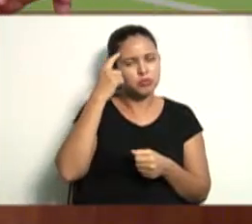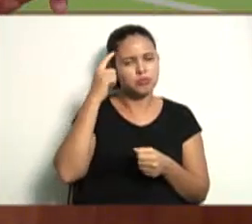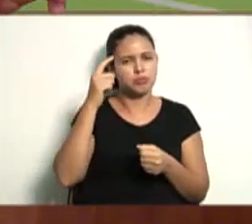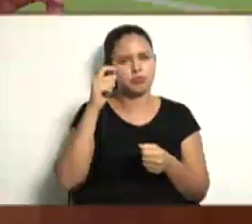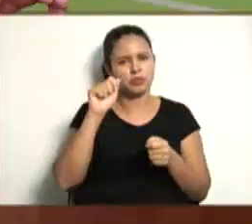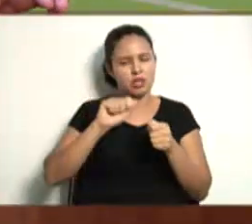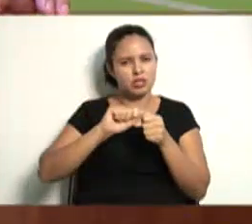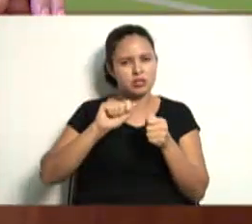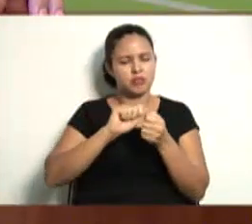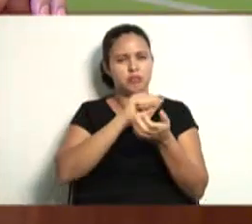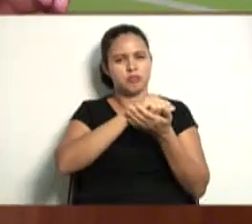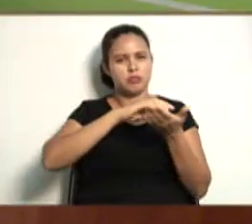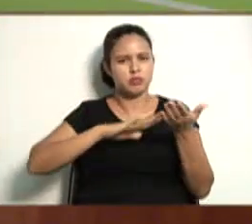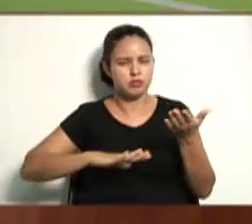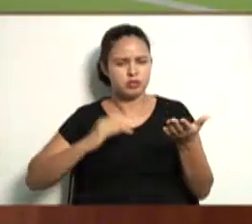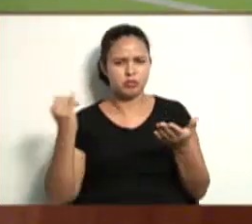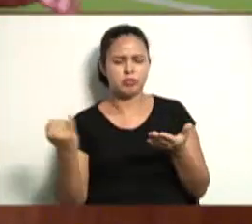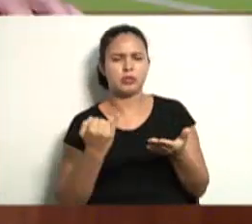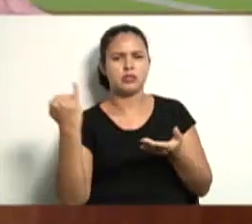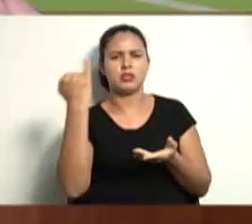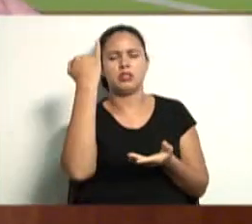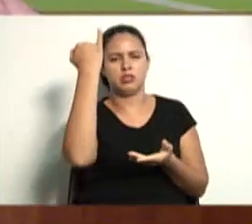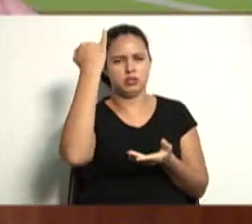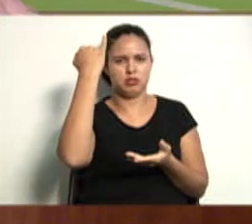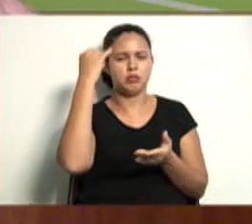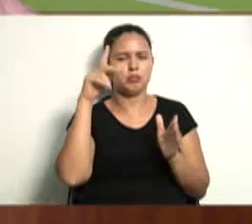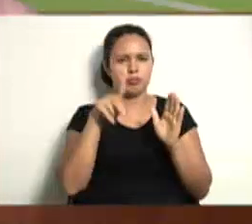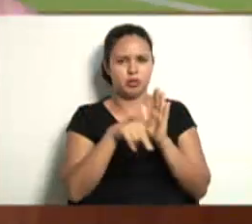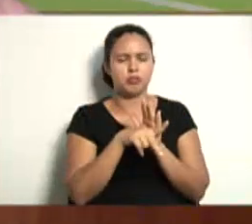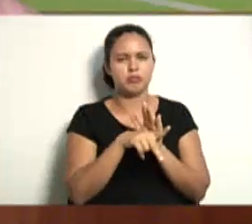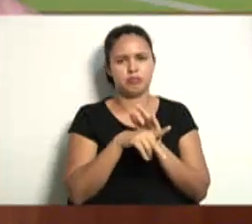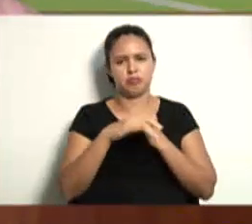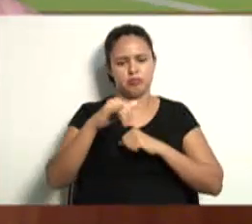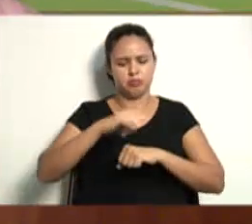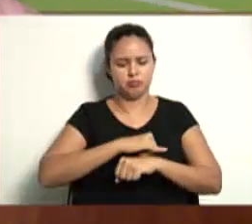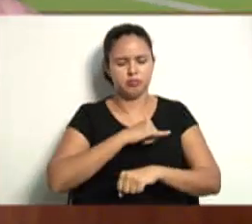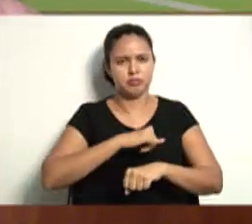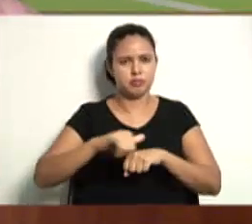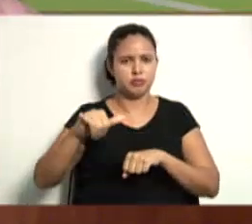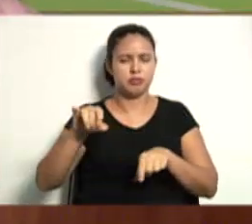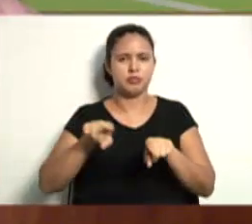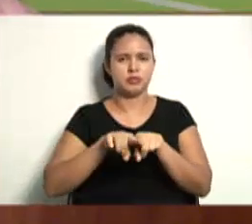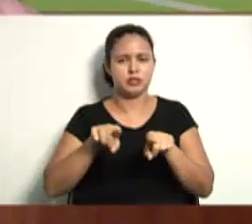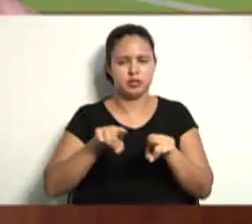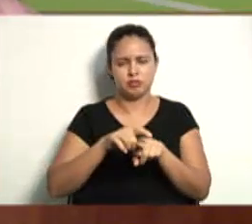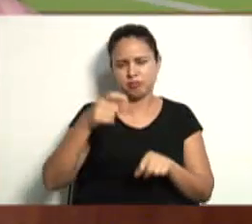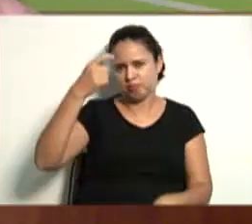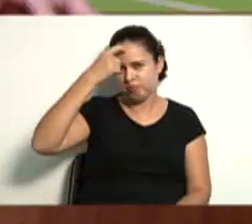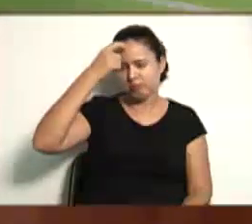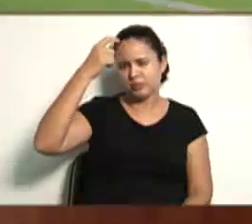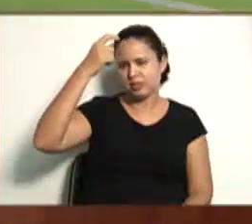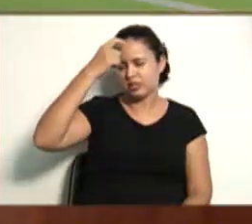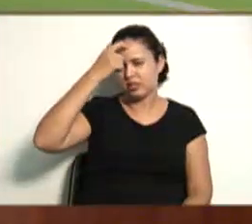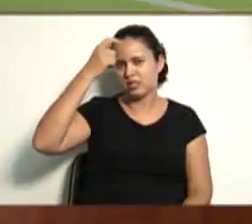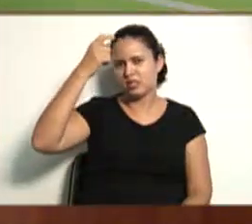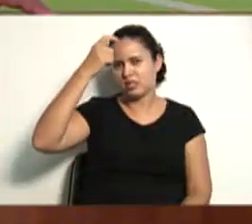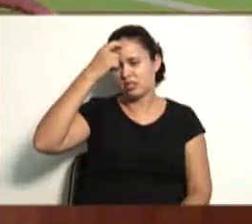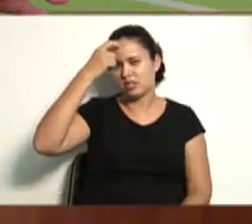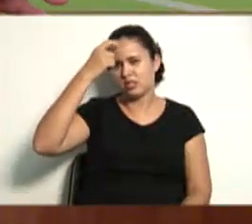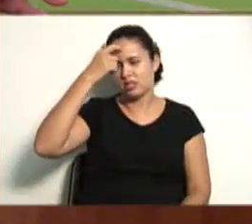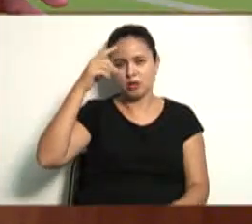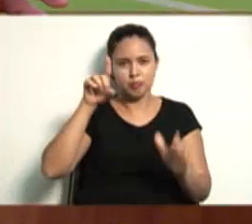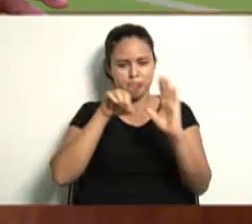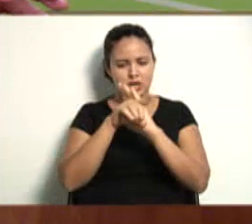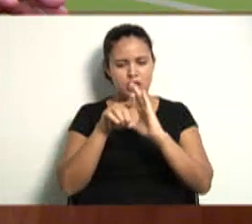trabalhos muito importantes, que mexem muito com a nossa prática, que é a capacidade de pensar. Ela fez apenas aí